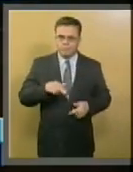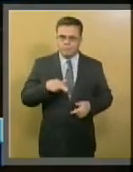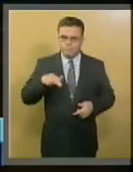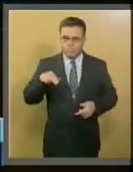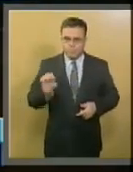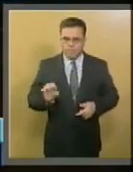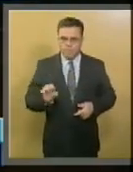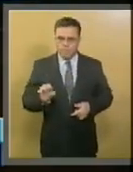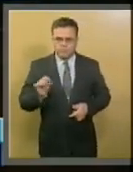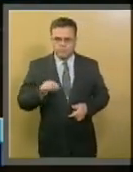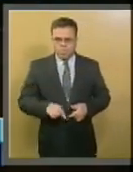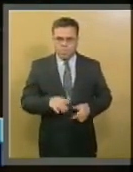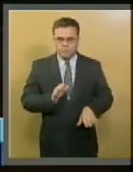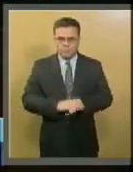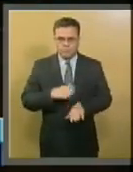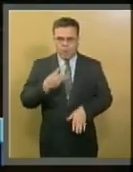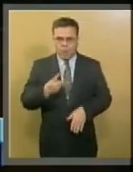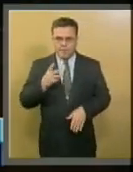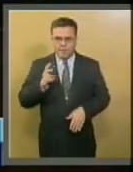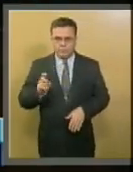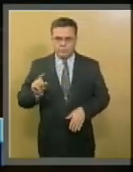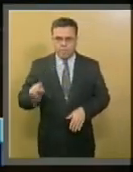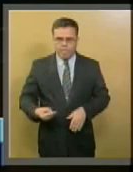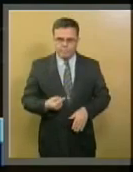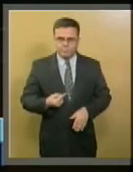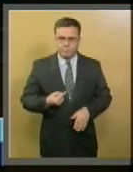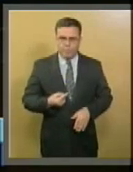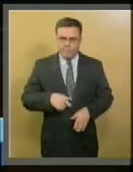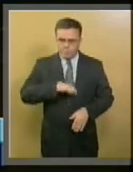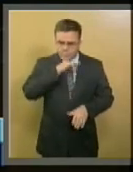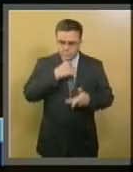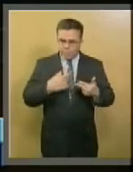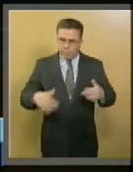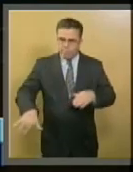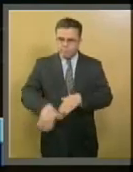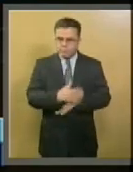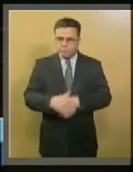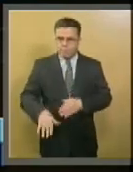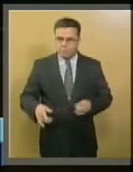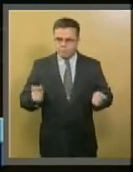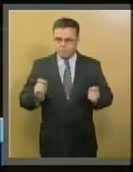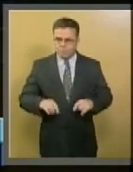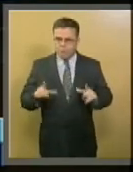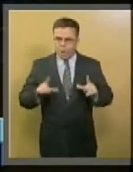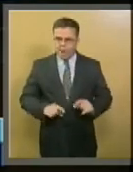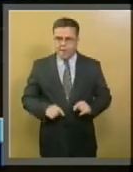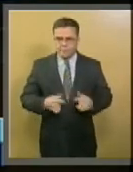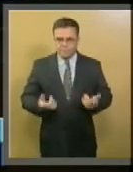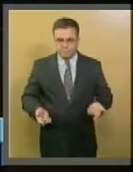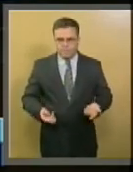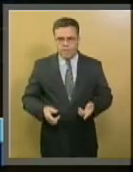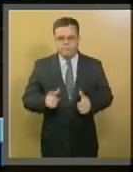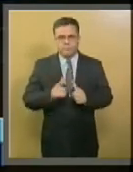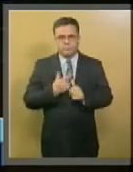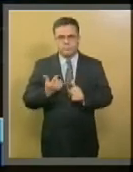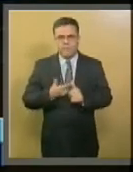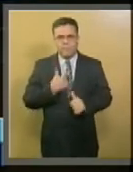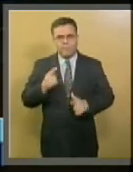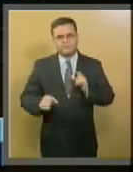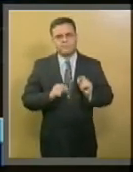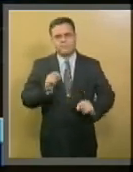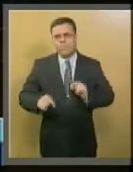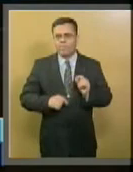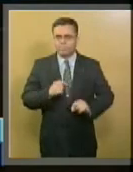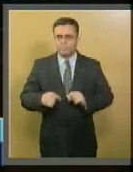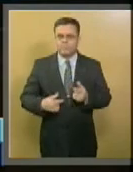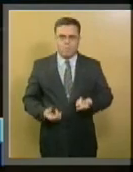que Londrina tenha mais de 35 mil animais de rua. E isso pode minimizar o problema. Primeiro passo da Prefeitura de Londrina para